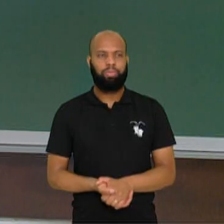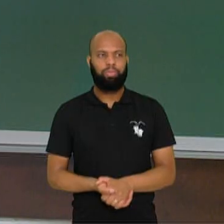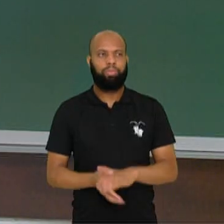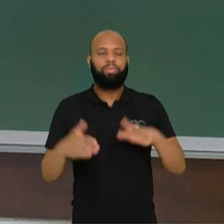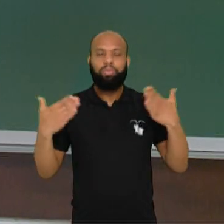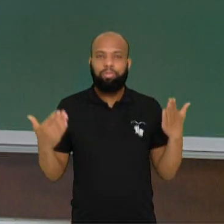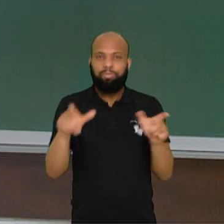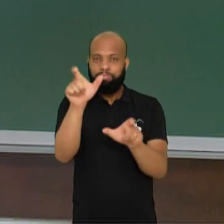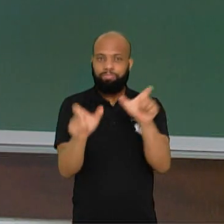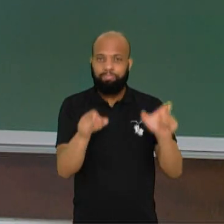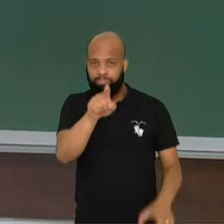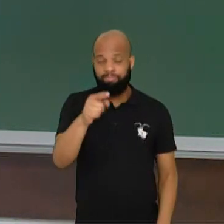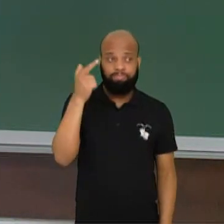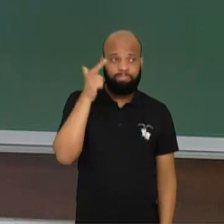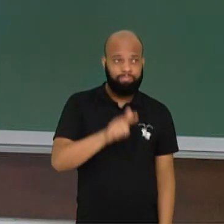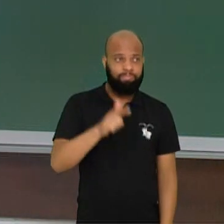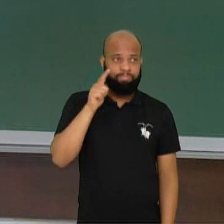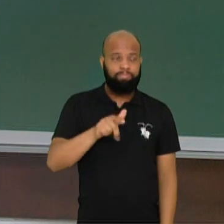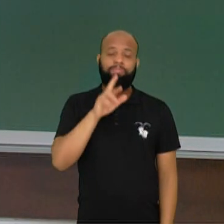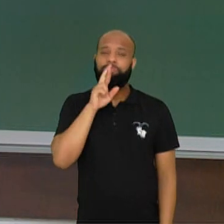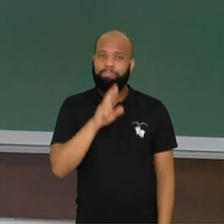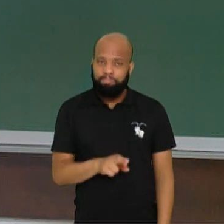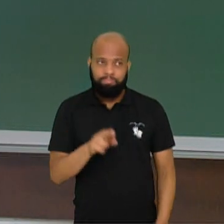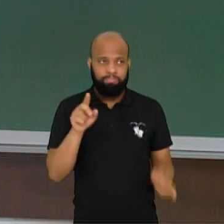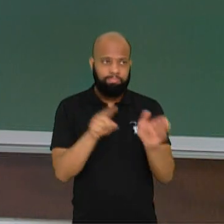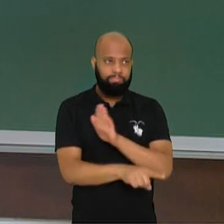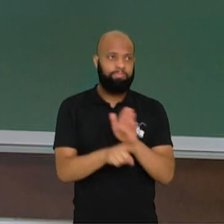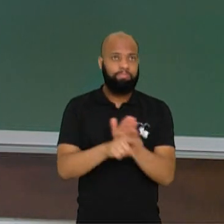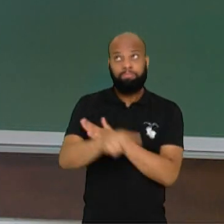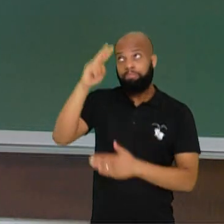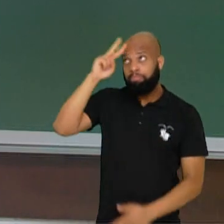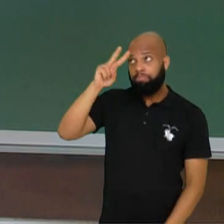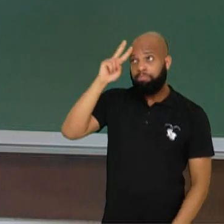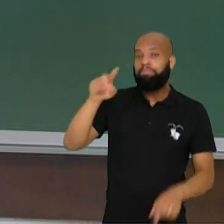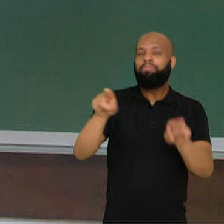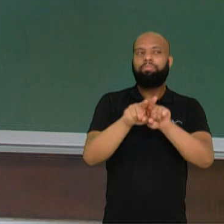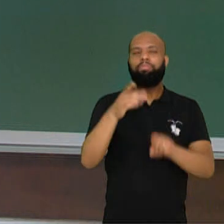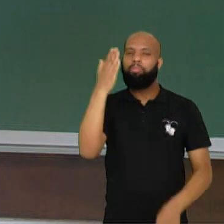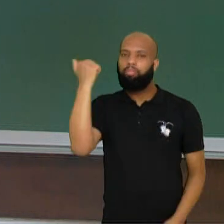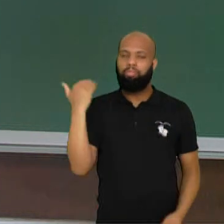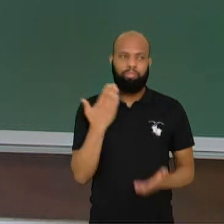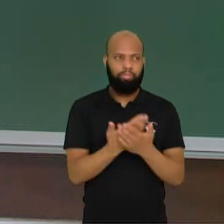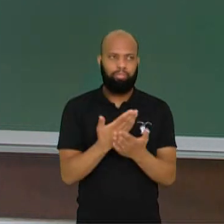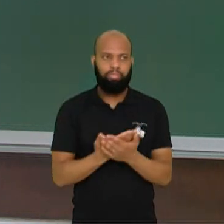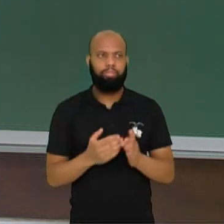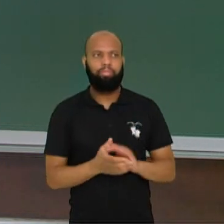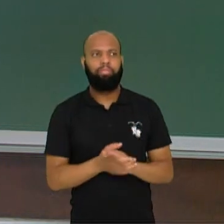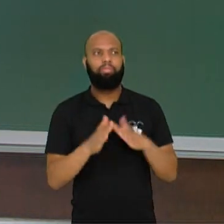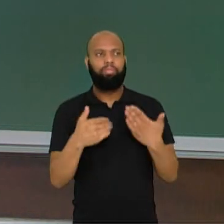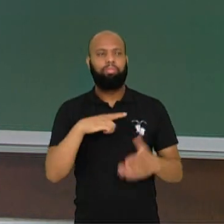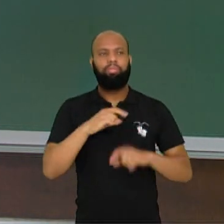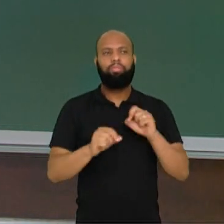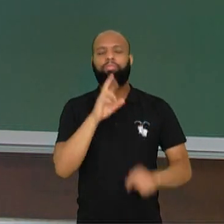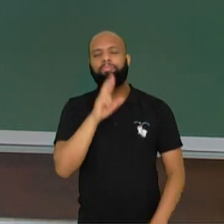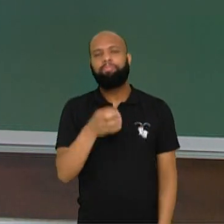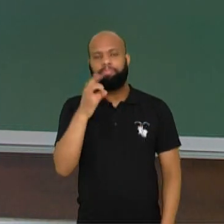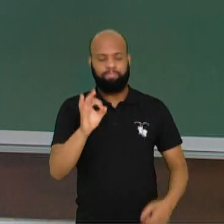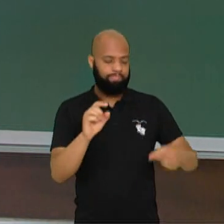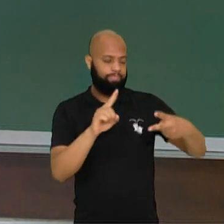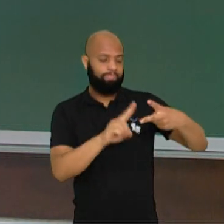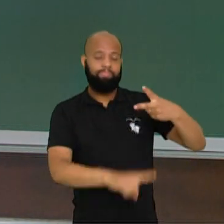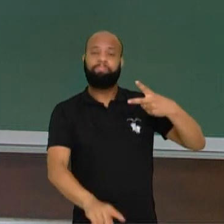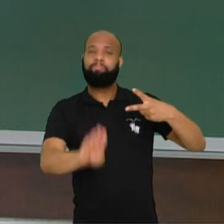E aí, pessoal, conseguiram responder? Relembraram a última aula? Bom, a alternativa correta aqui é